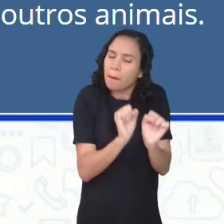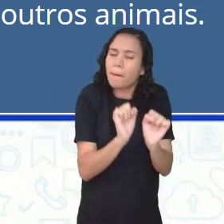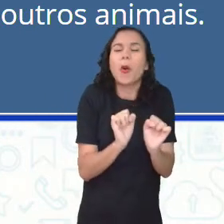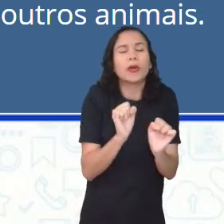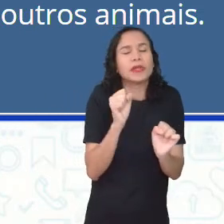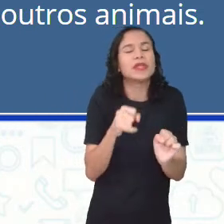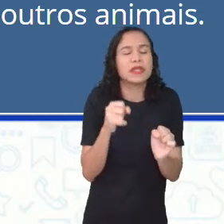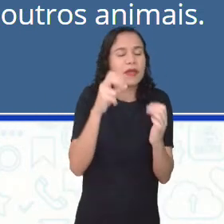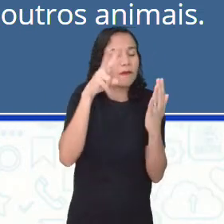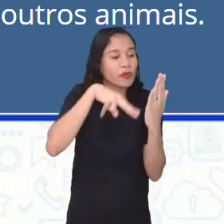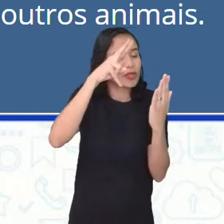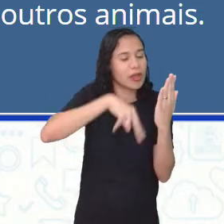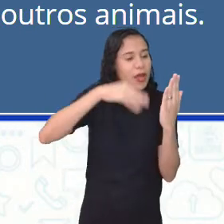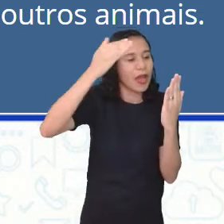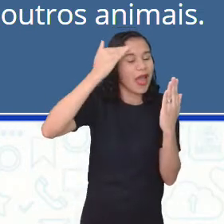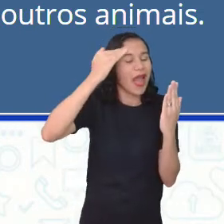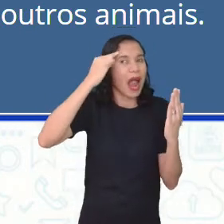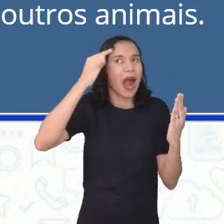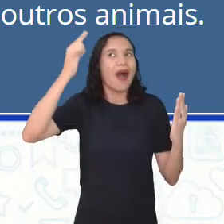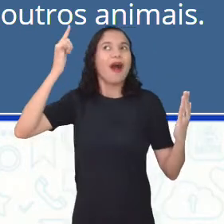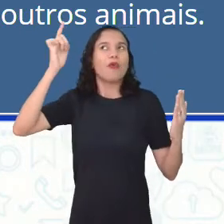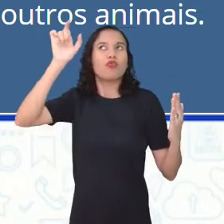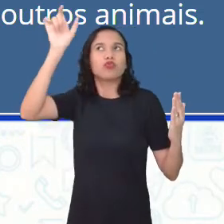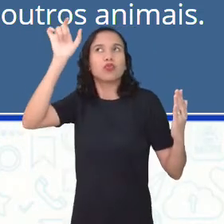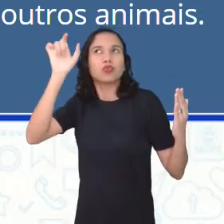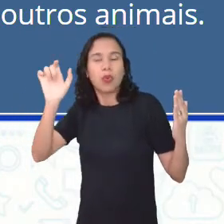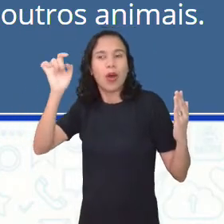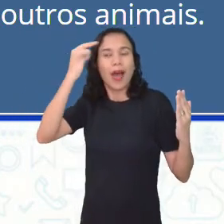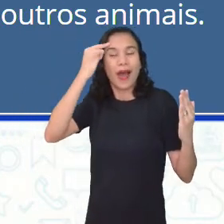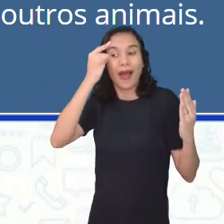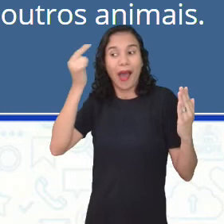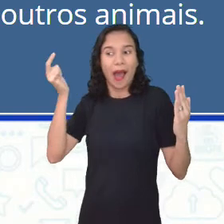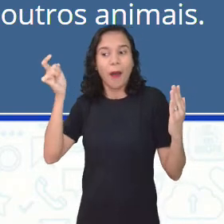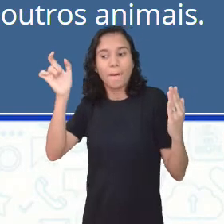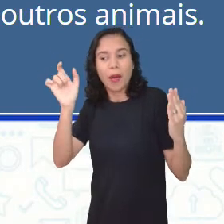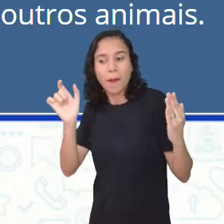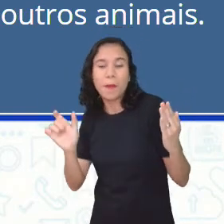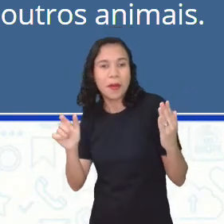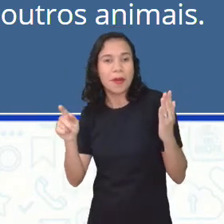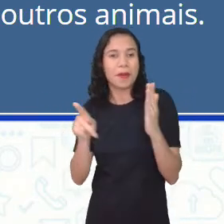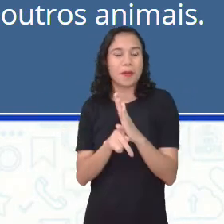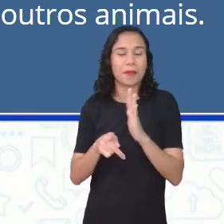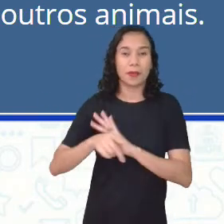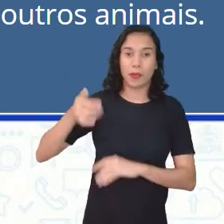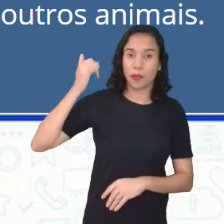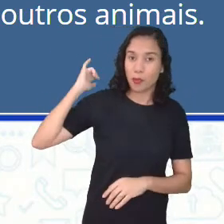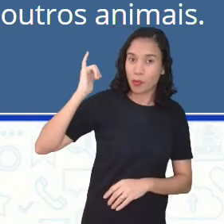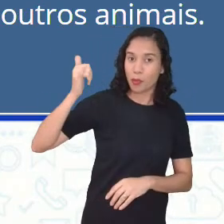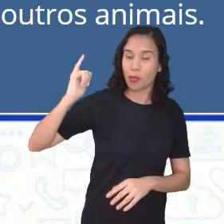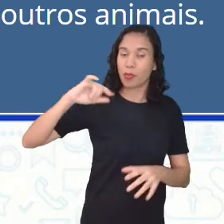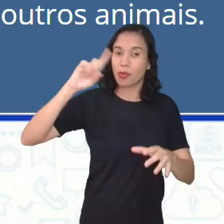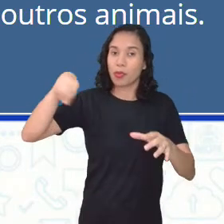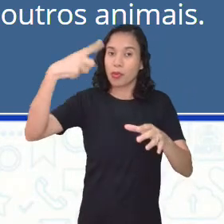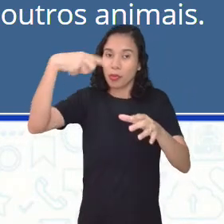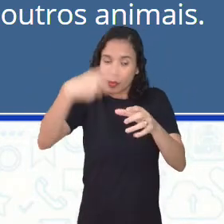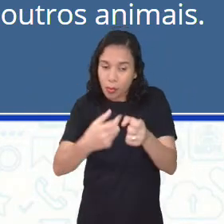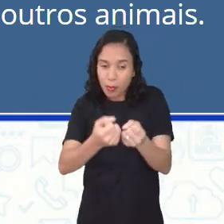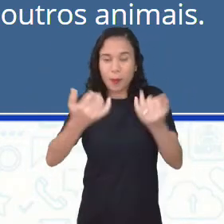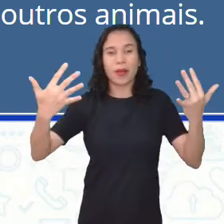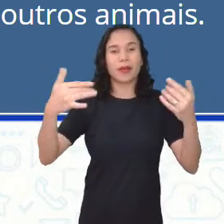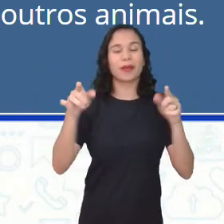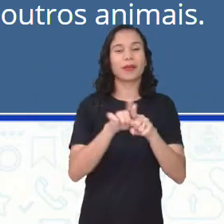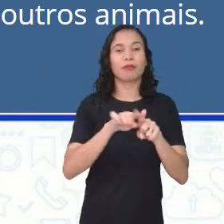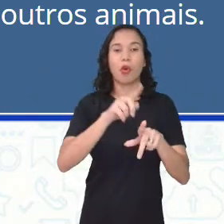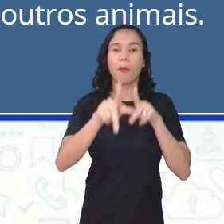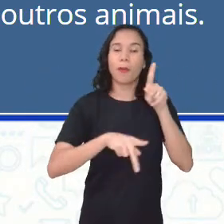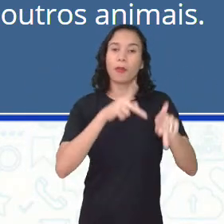facilmente fazer essa intertextualidade aí com os contos de fada, né? E também com o ditado popular de que quando a gente está